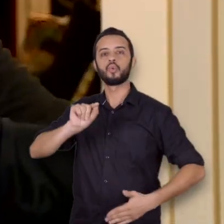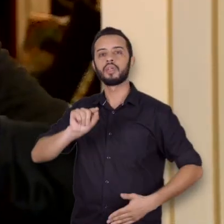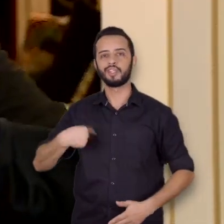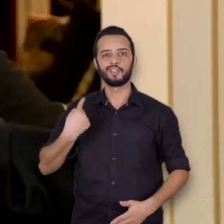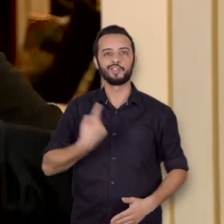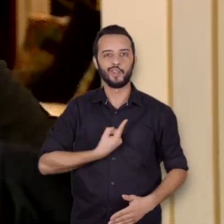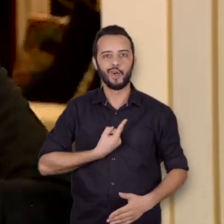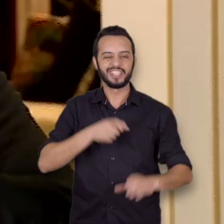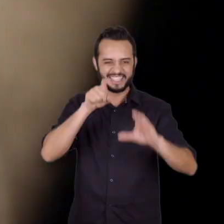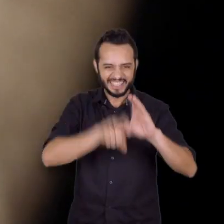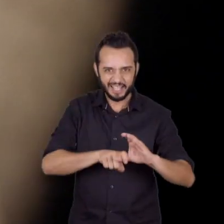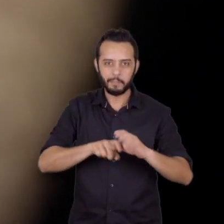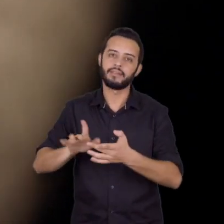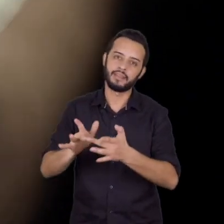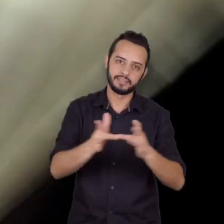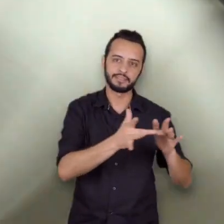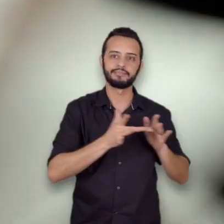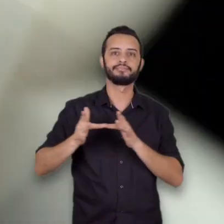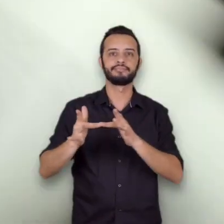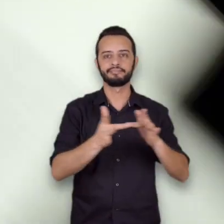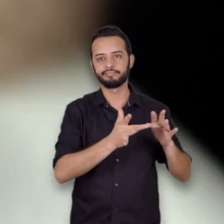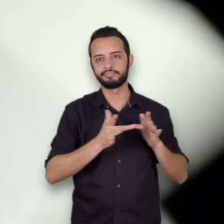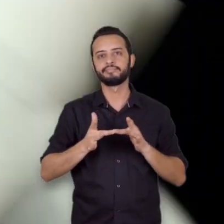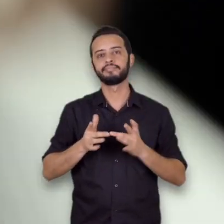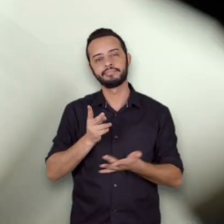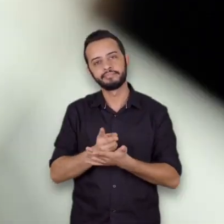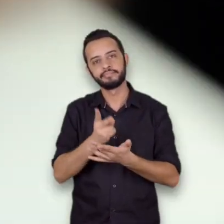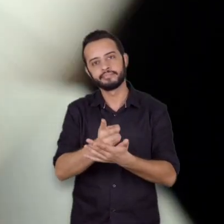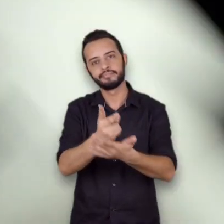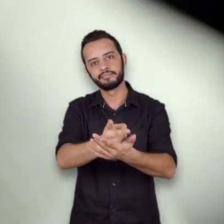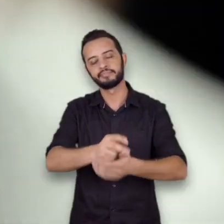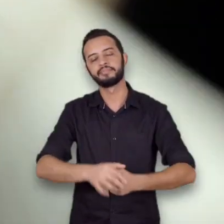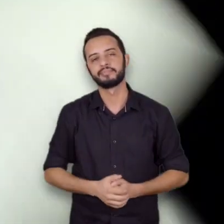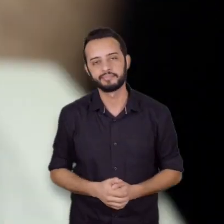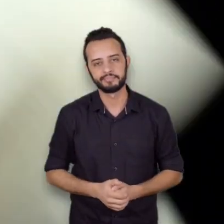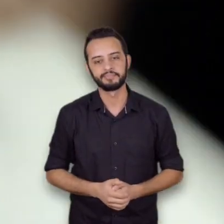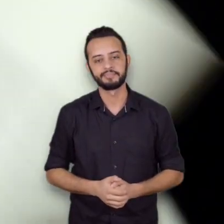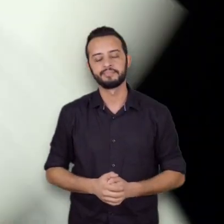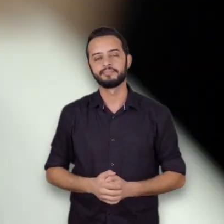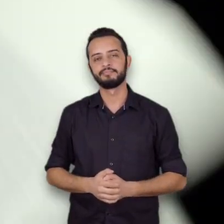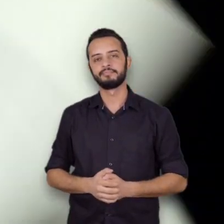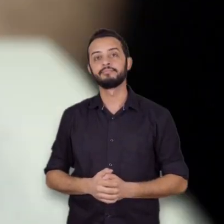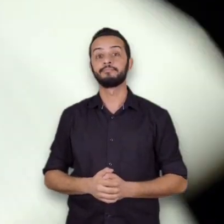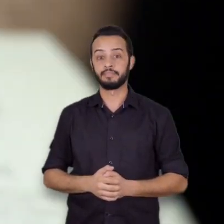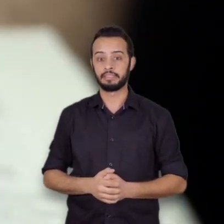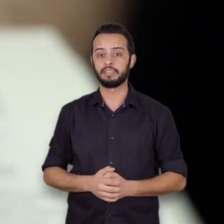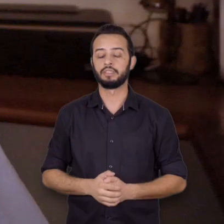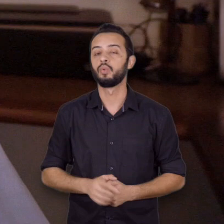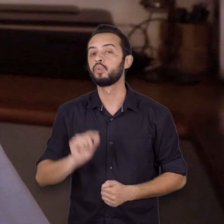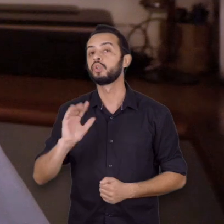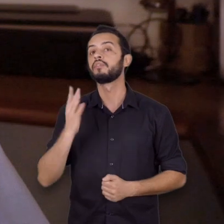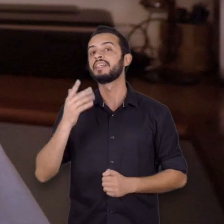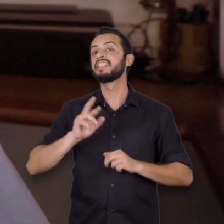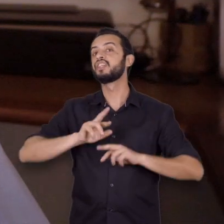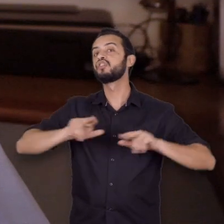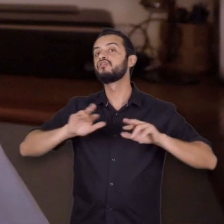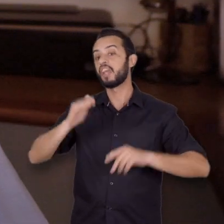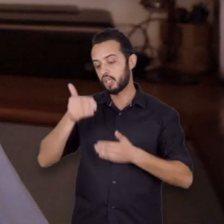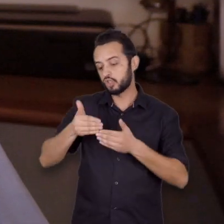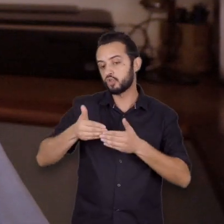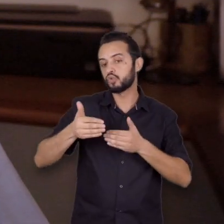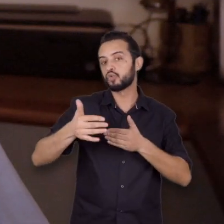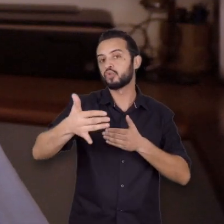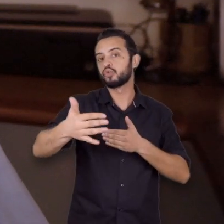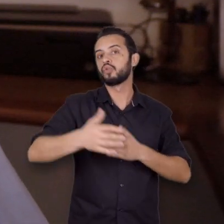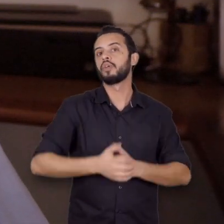que nós somos interdependentes. alguma coisa vai ser diferente daqui